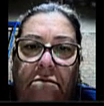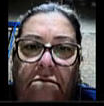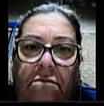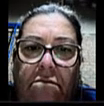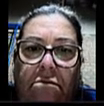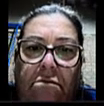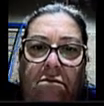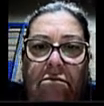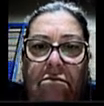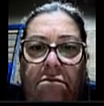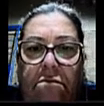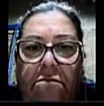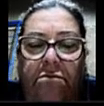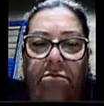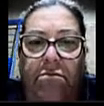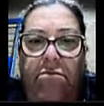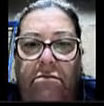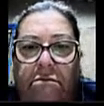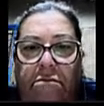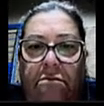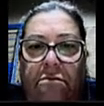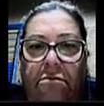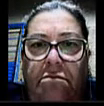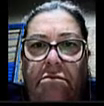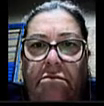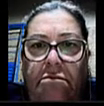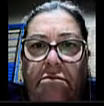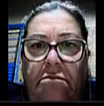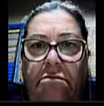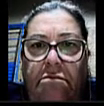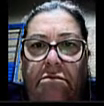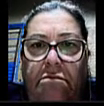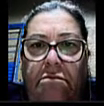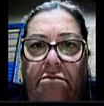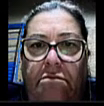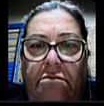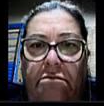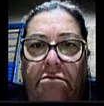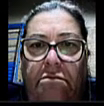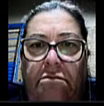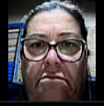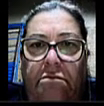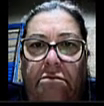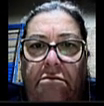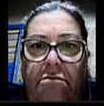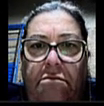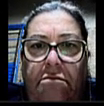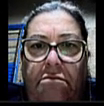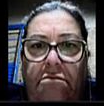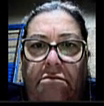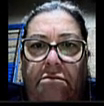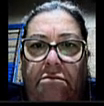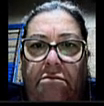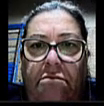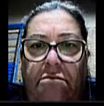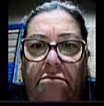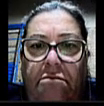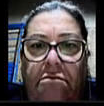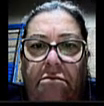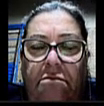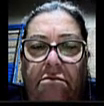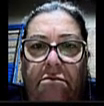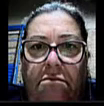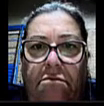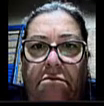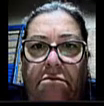e a aula hoje será comigo, com a Flávia, que é psicopedagoga, e com a Laura, que é psicóloga. A